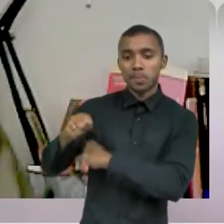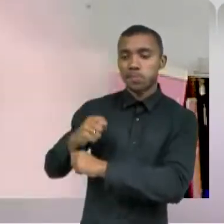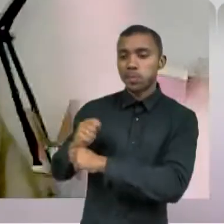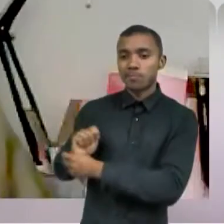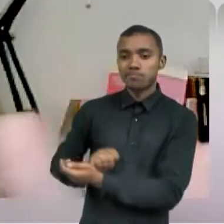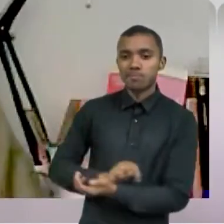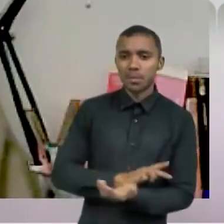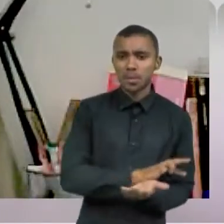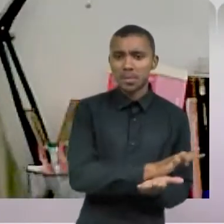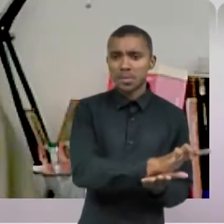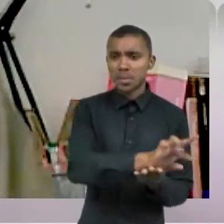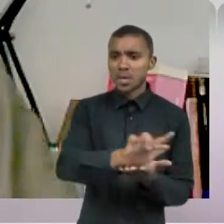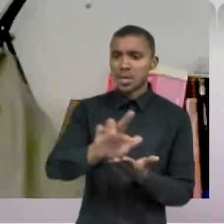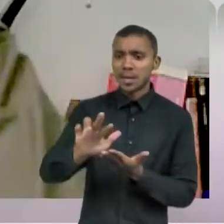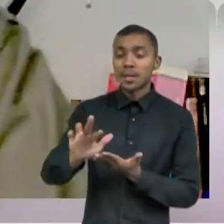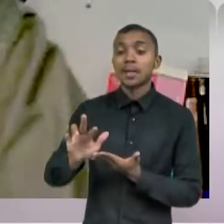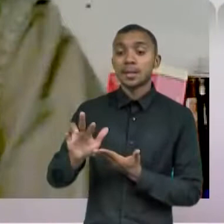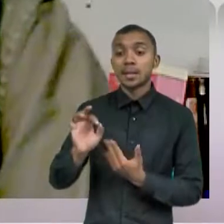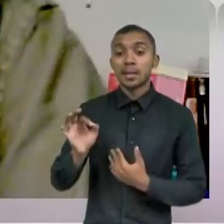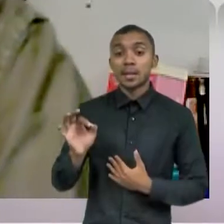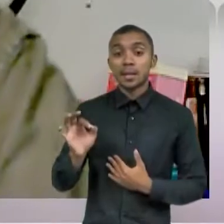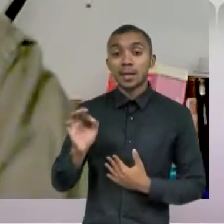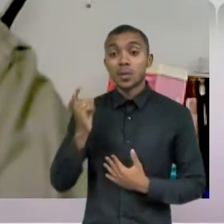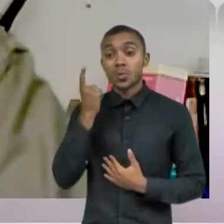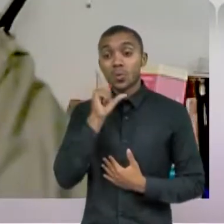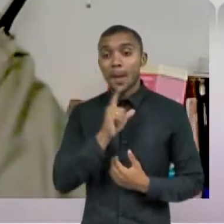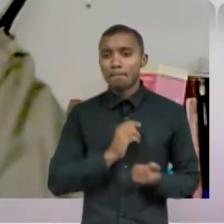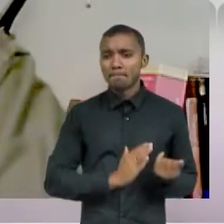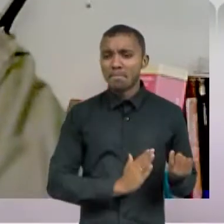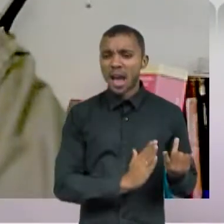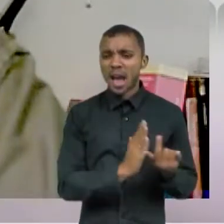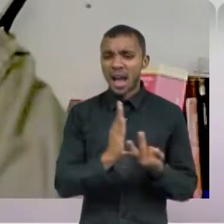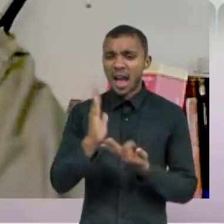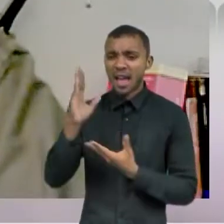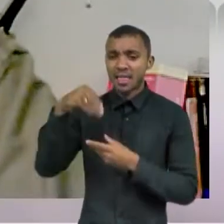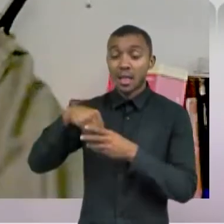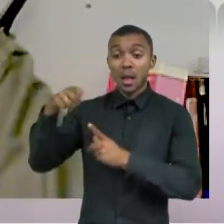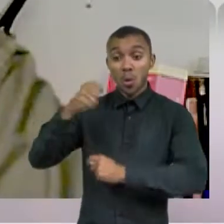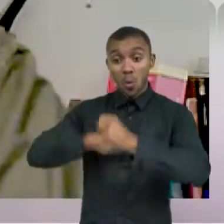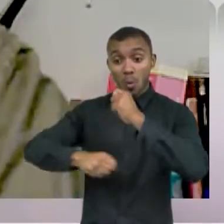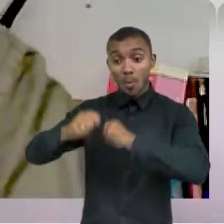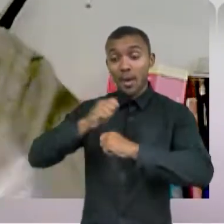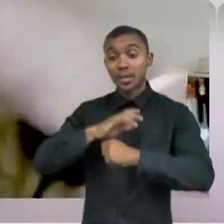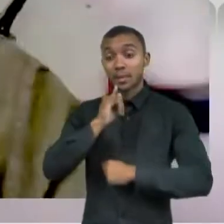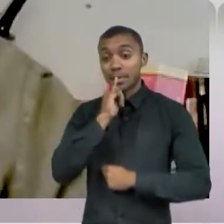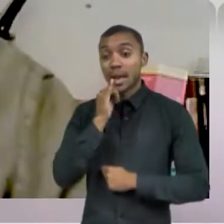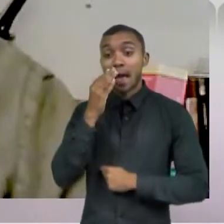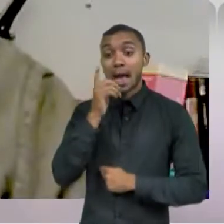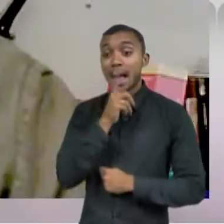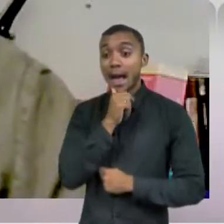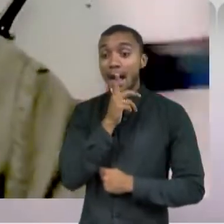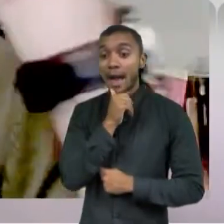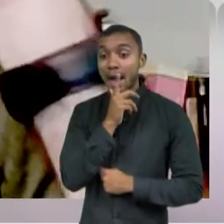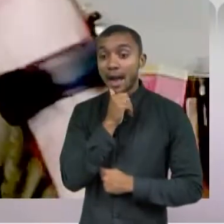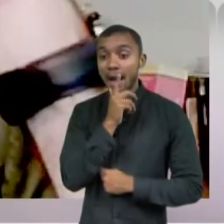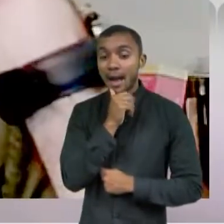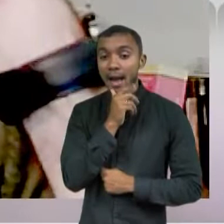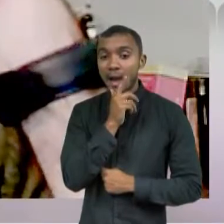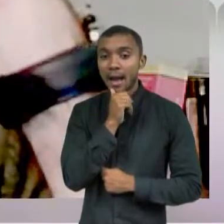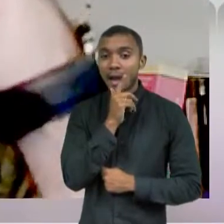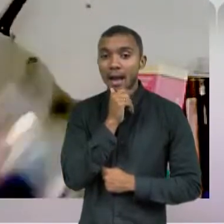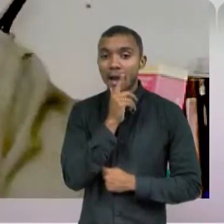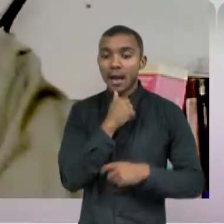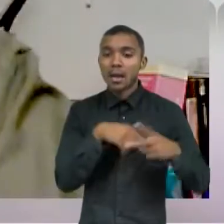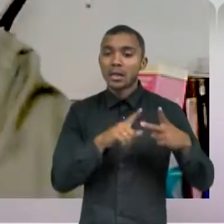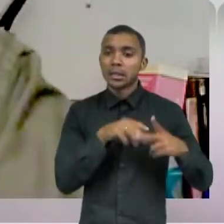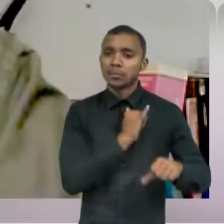negócios, atingindo os vários setores da economia, né? Da água mineral,